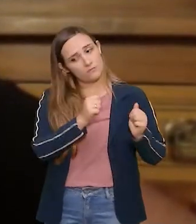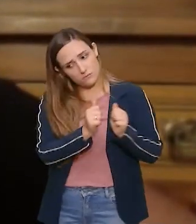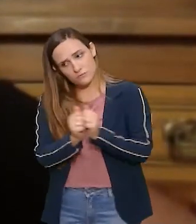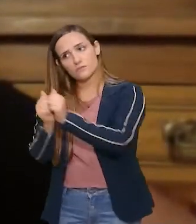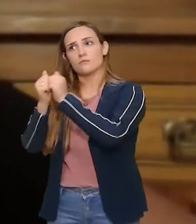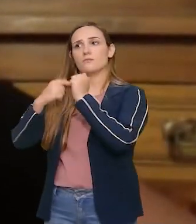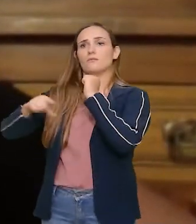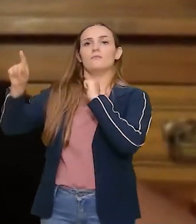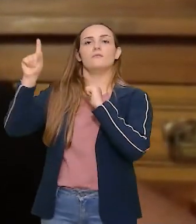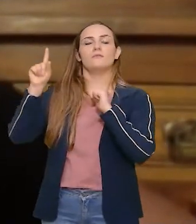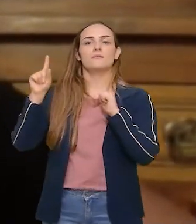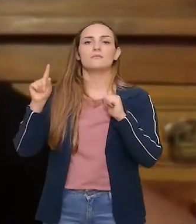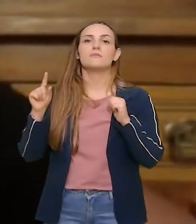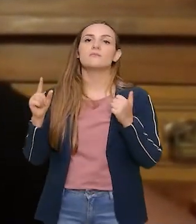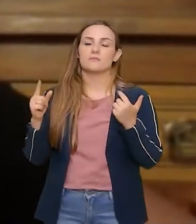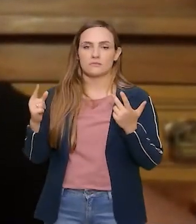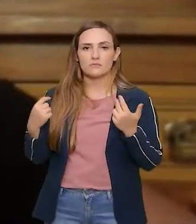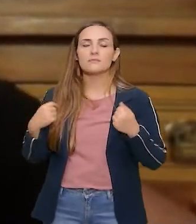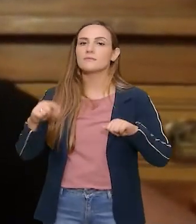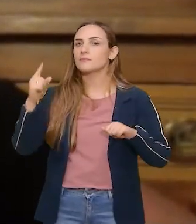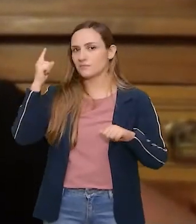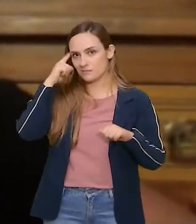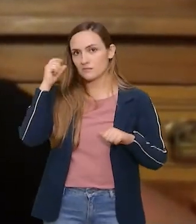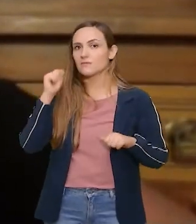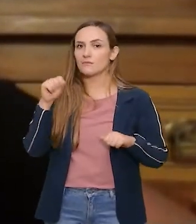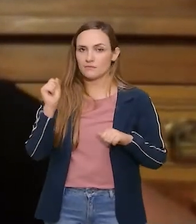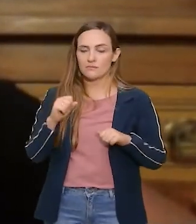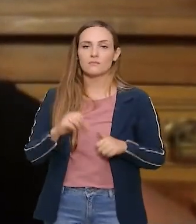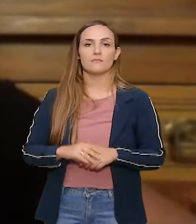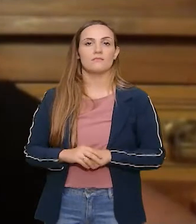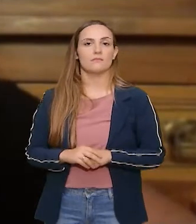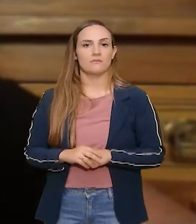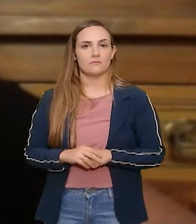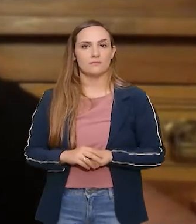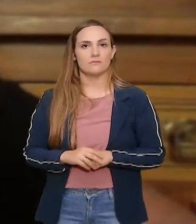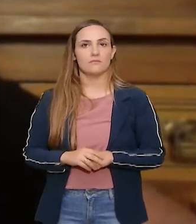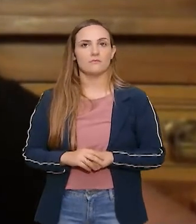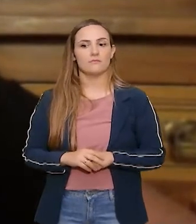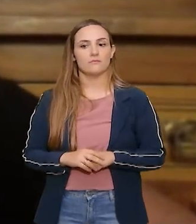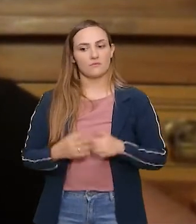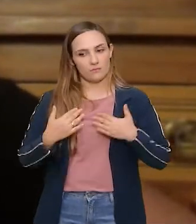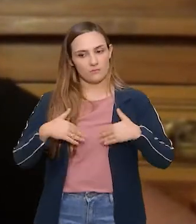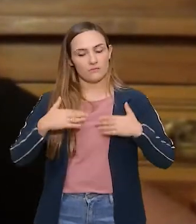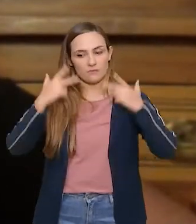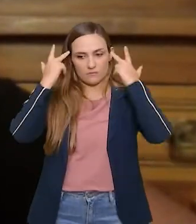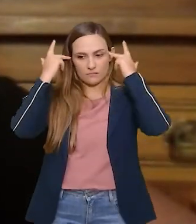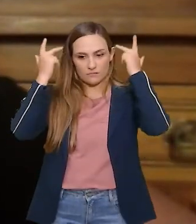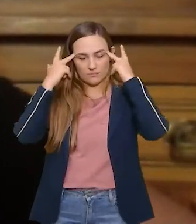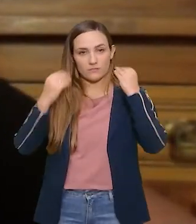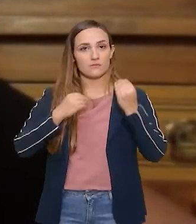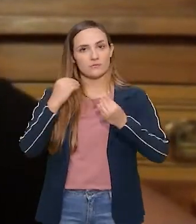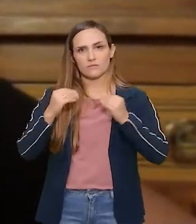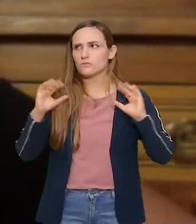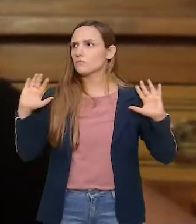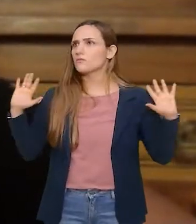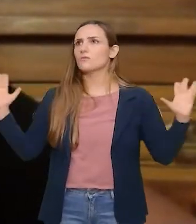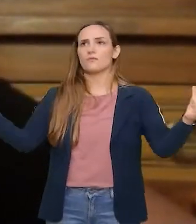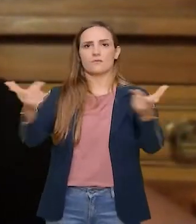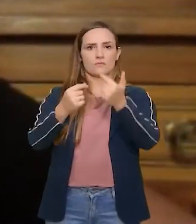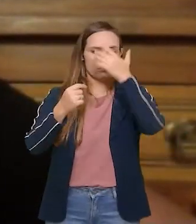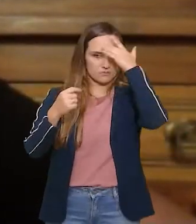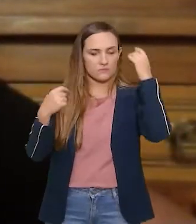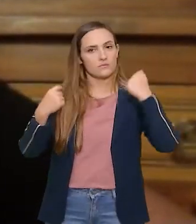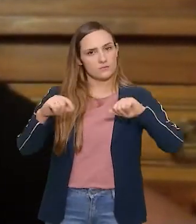vai ter que levar o seu animalzinho junto com você. Então, tudo isso tem que ser feito, tem que ser pensado, né, de uma forma muito tranquila e